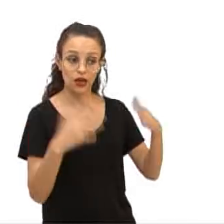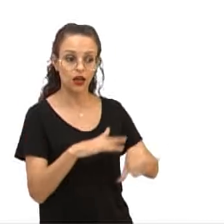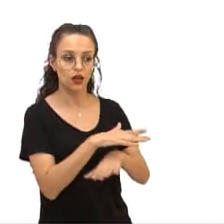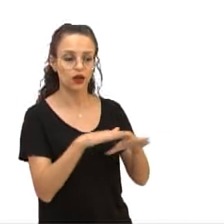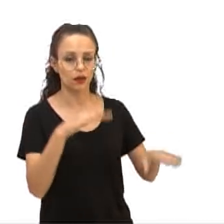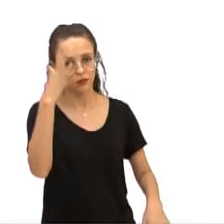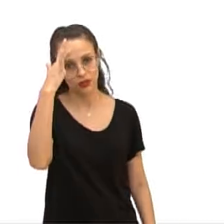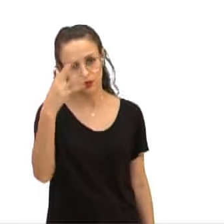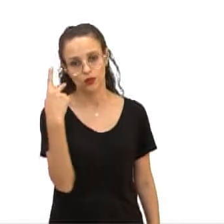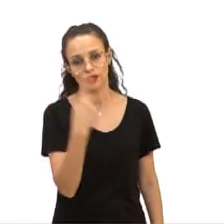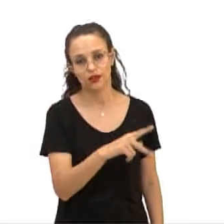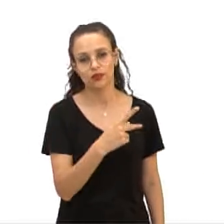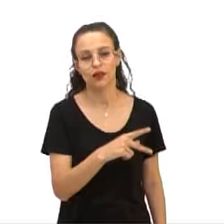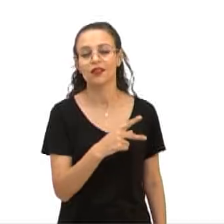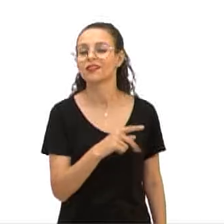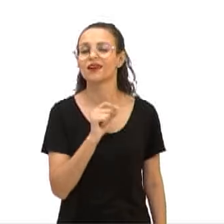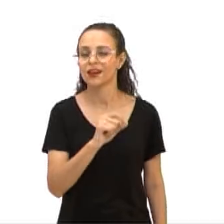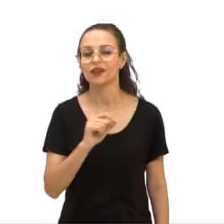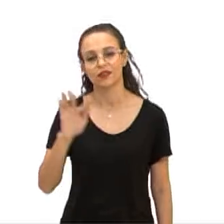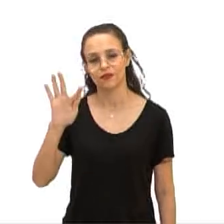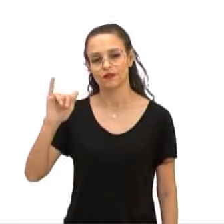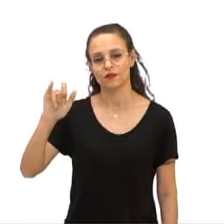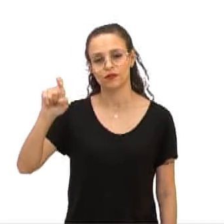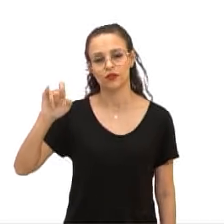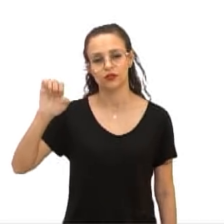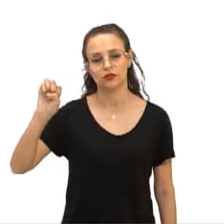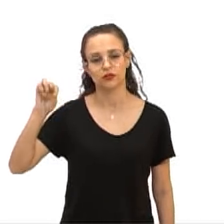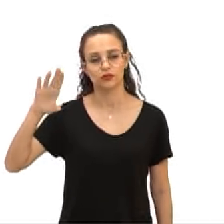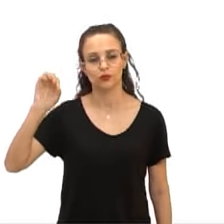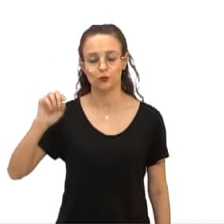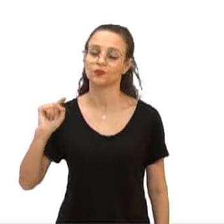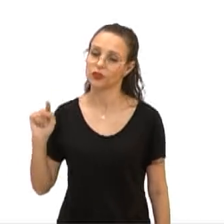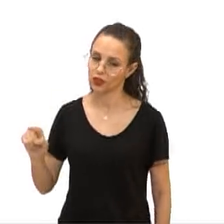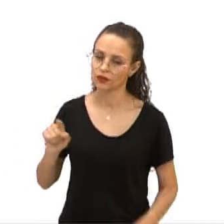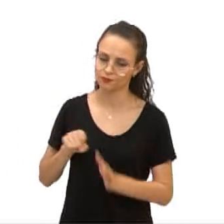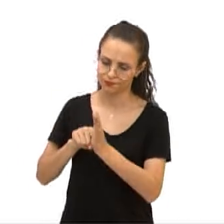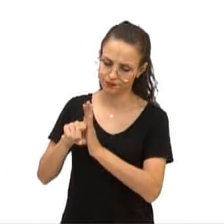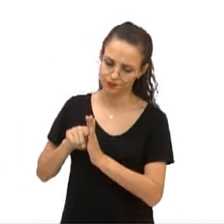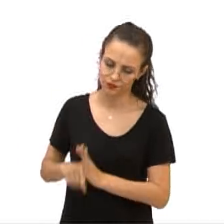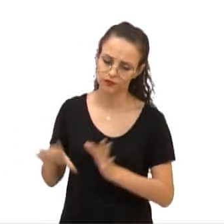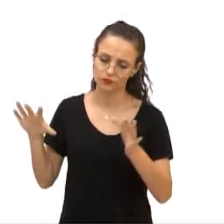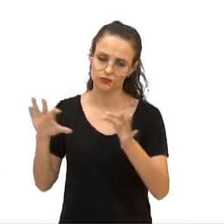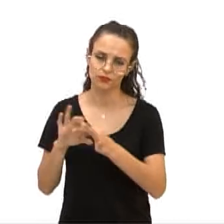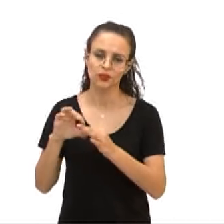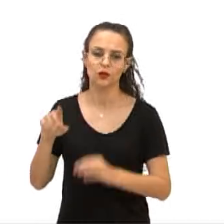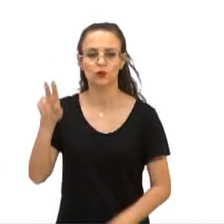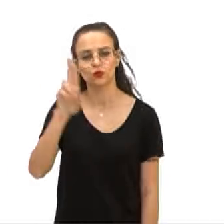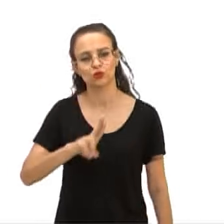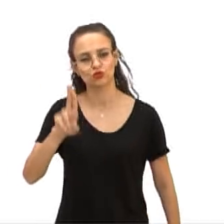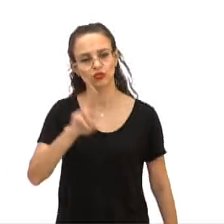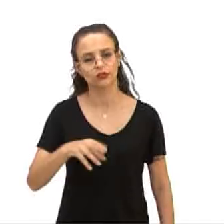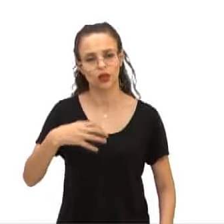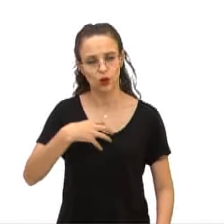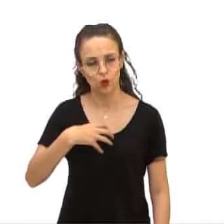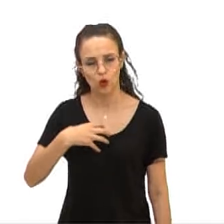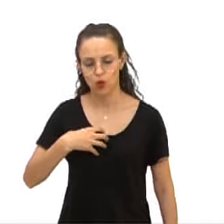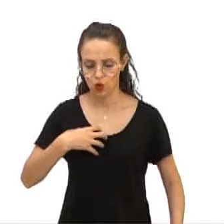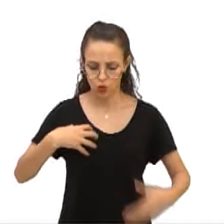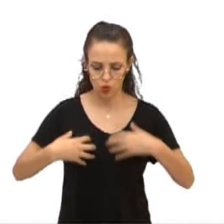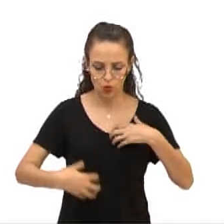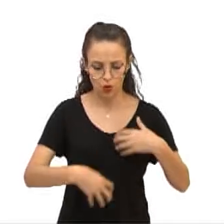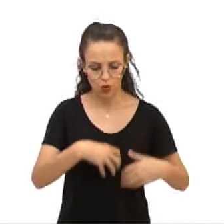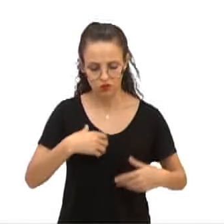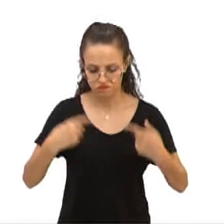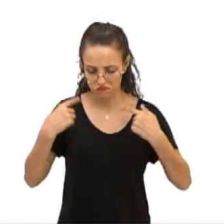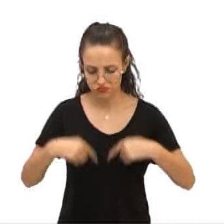as espécies são imutáveis, derrubar o fixismo. Segundo esse pesquisador, a utilização constante de um órgão, utilizar constante